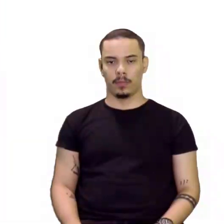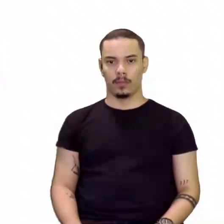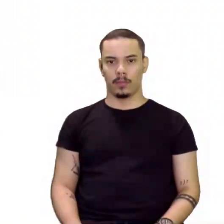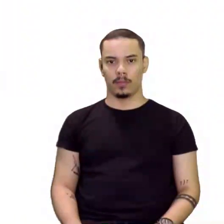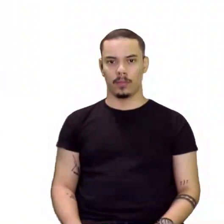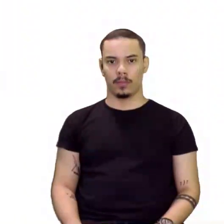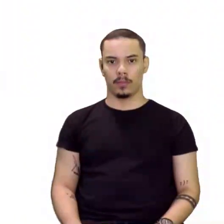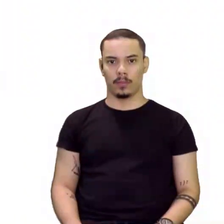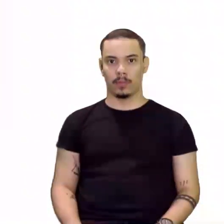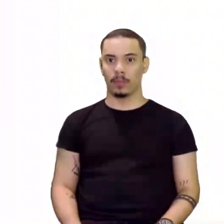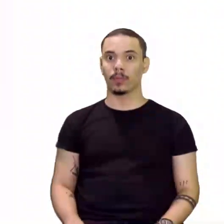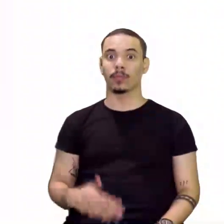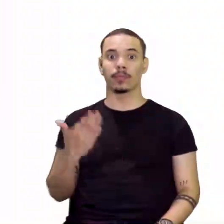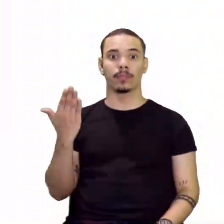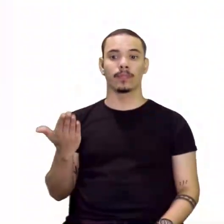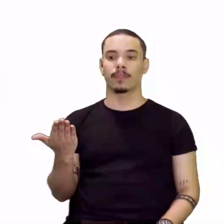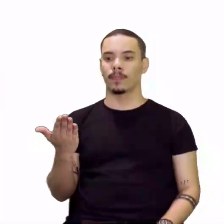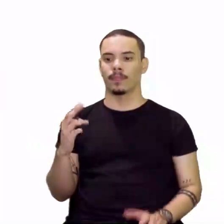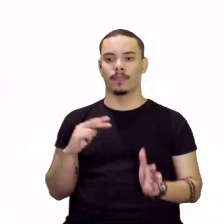Relevo é